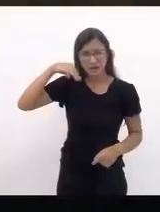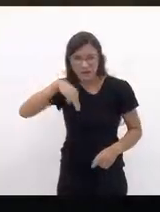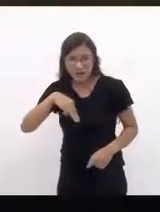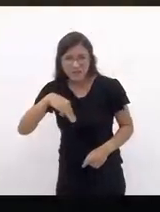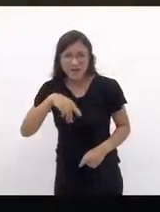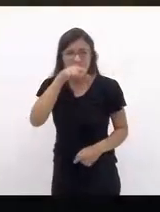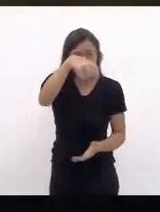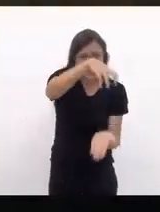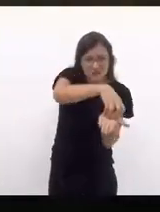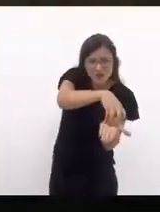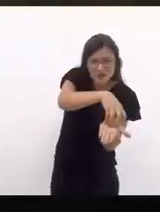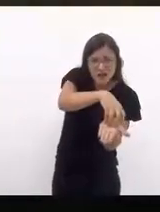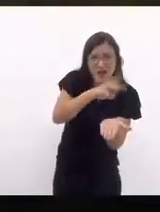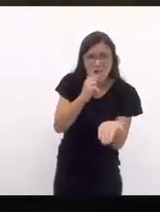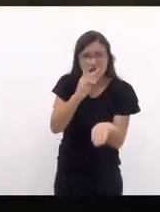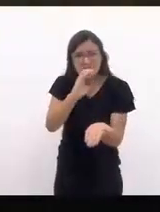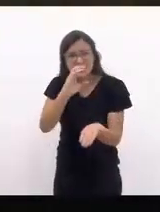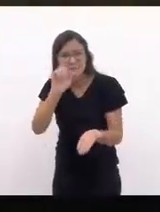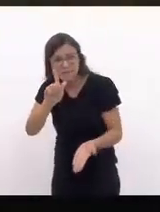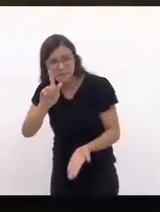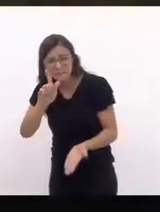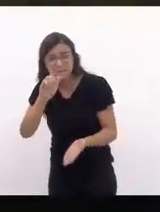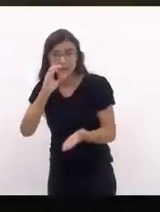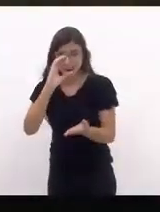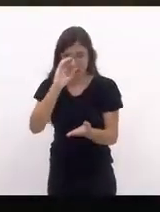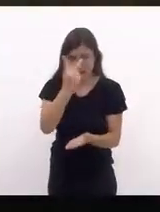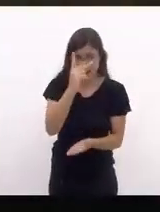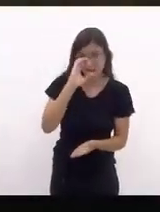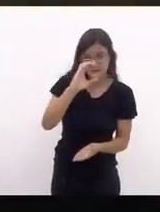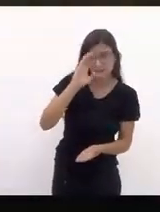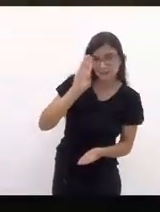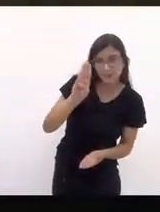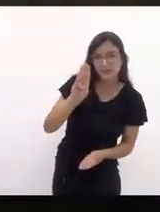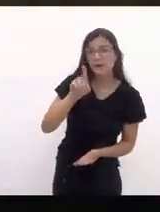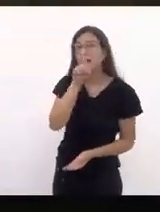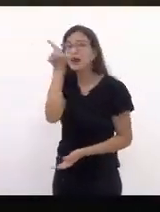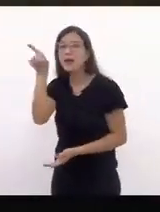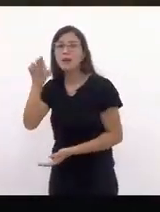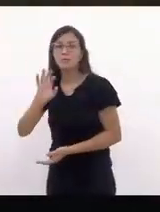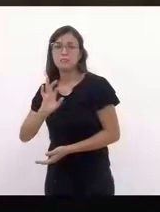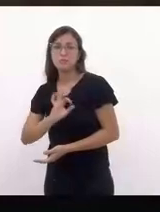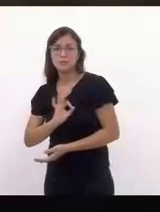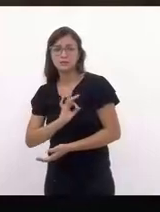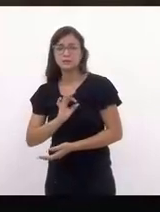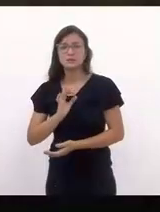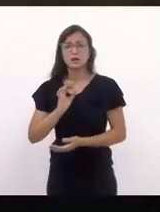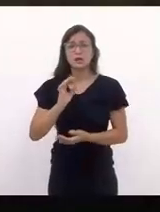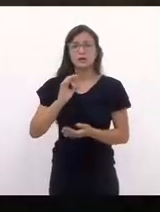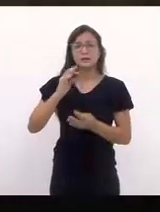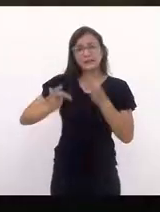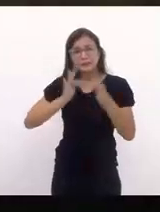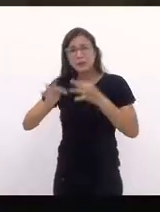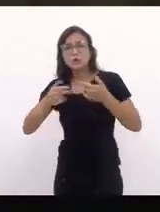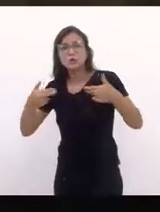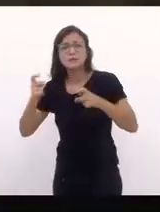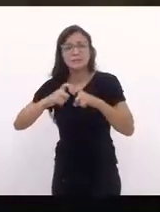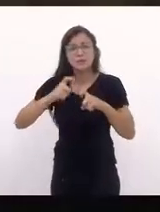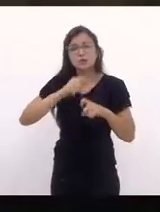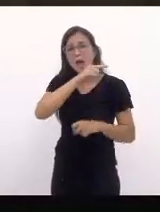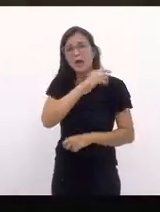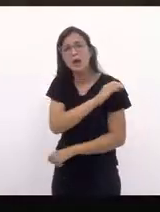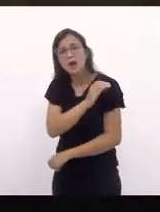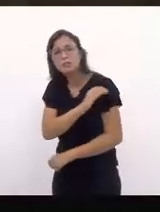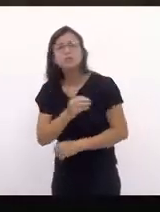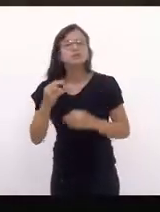da Policlínica de Campos nós temos que abrir essa caixa-preta isso milhões e milhões